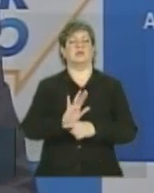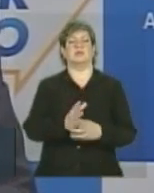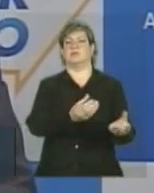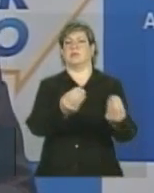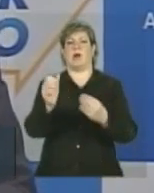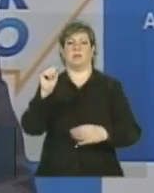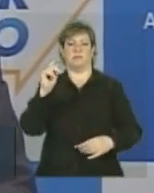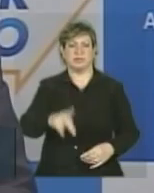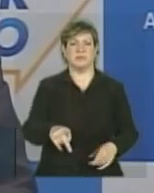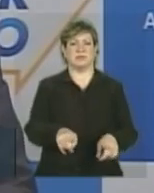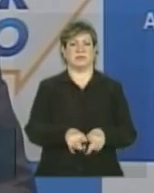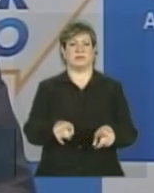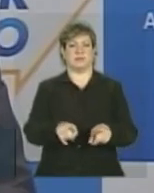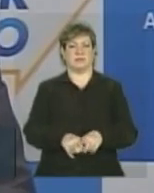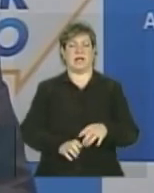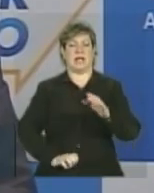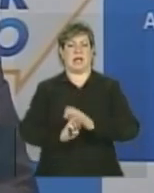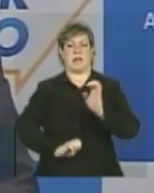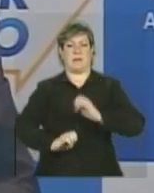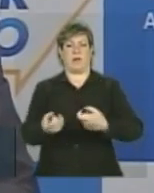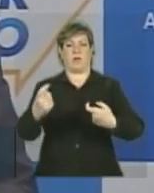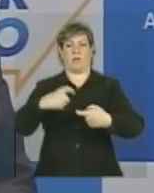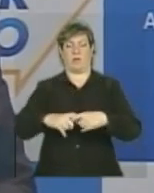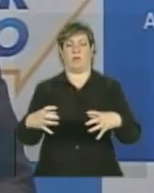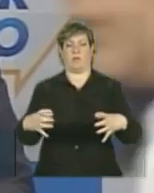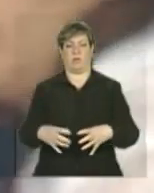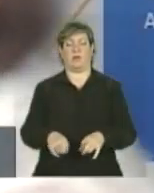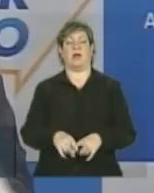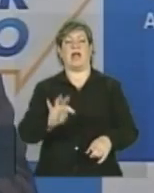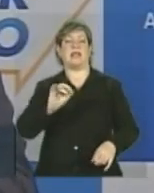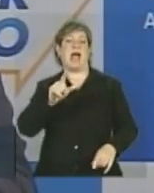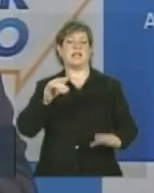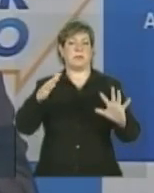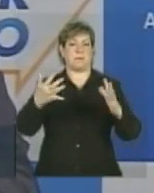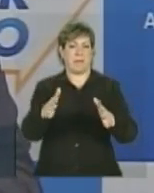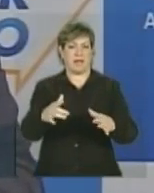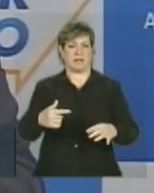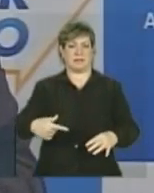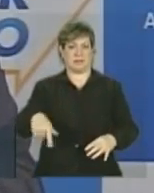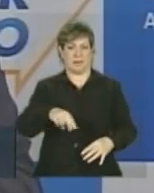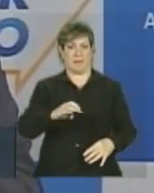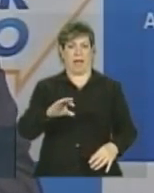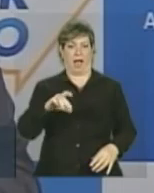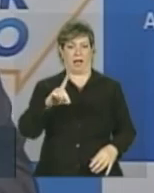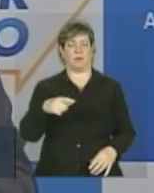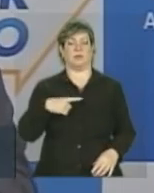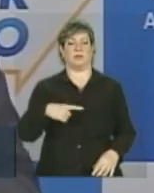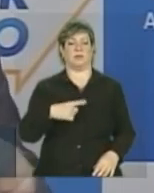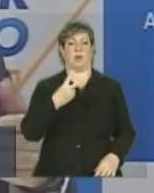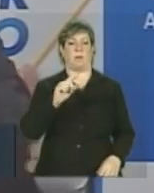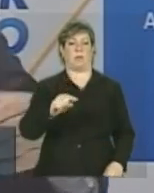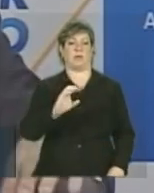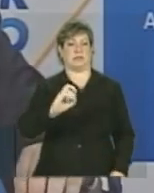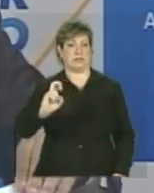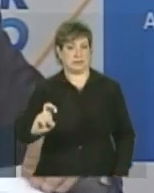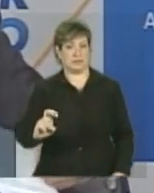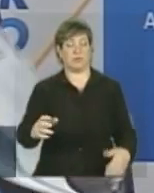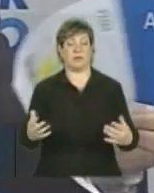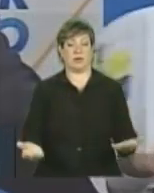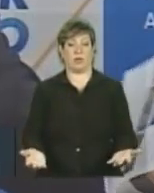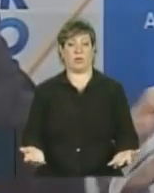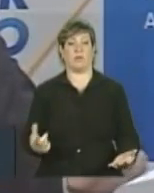e empregados de empresas convenientes. A taxa média do mercado consignado, a média é 2,05%, portanto,